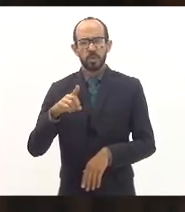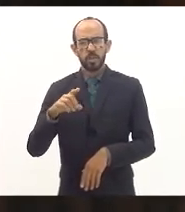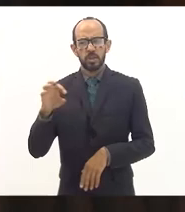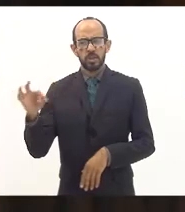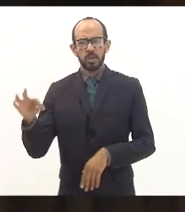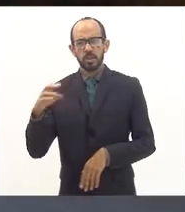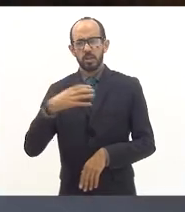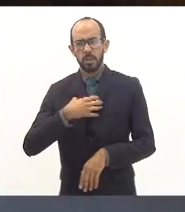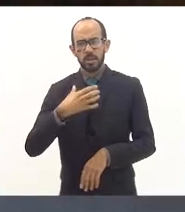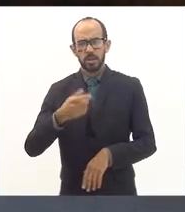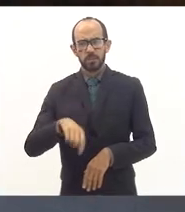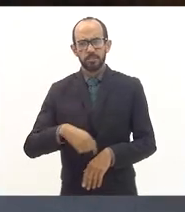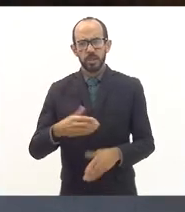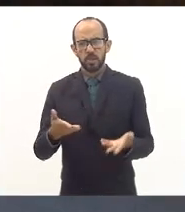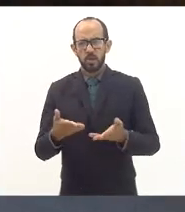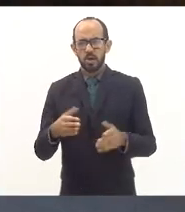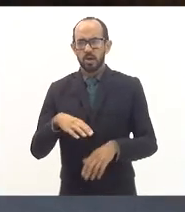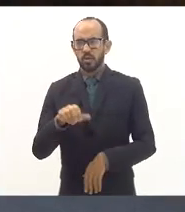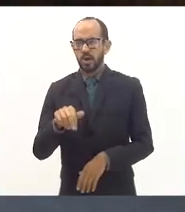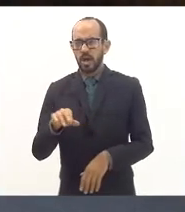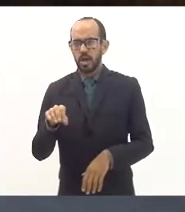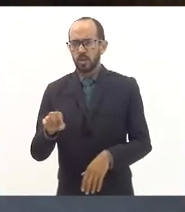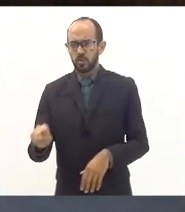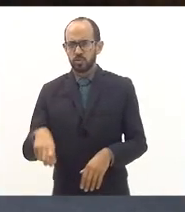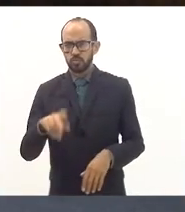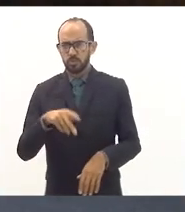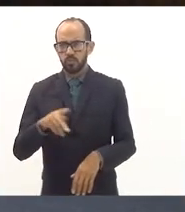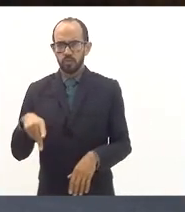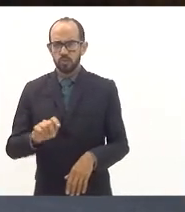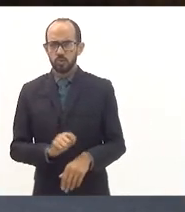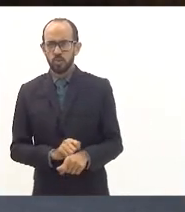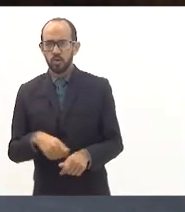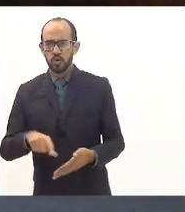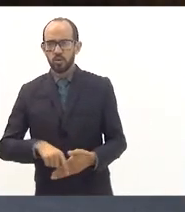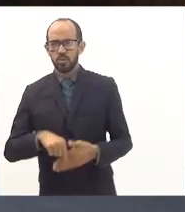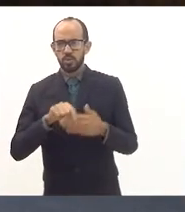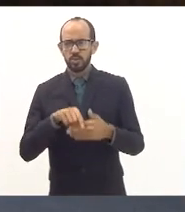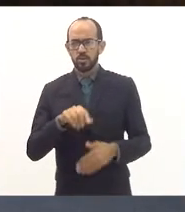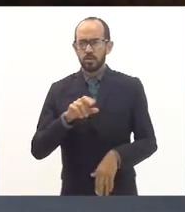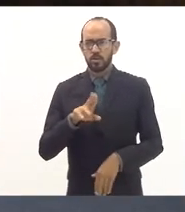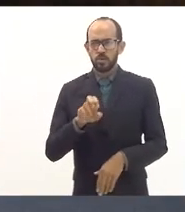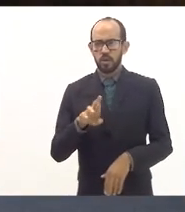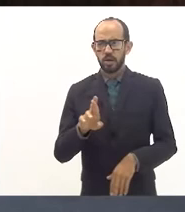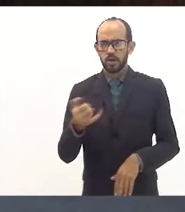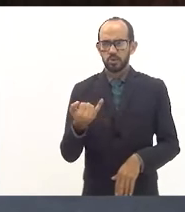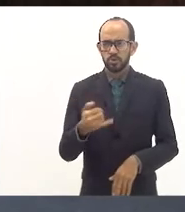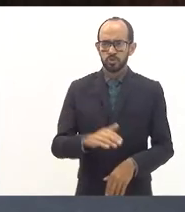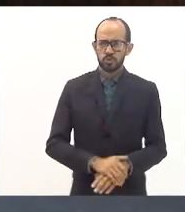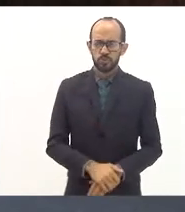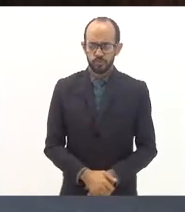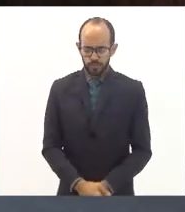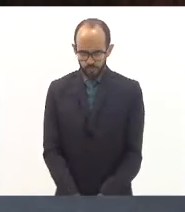Siqueira de Castro, professor e titular de Direito Constitucional da UERJ.